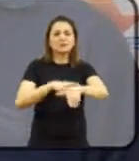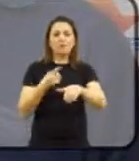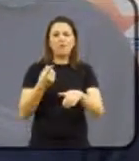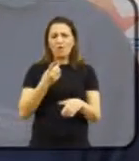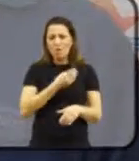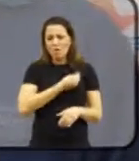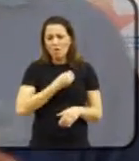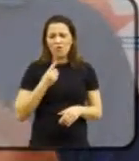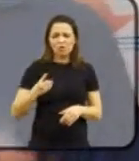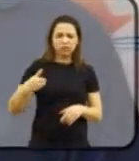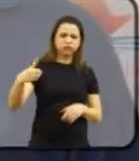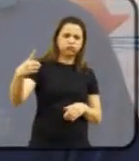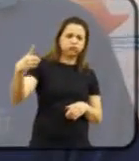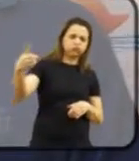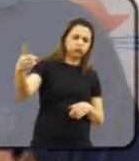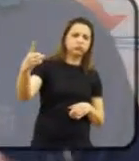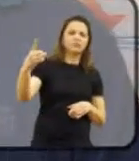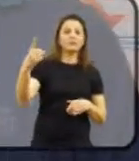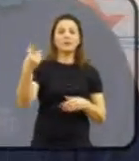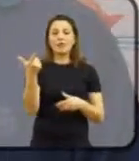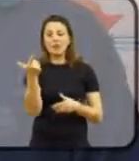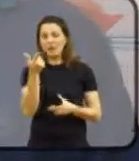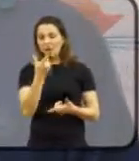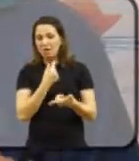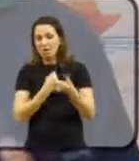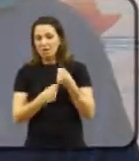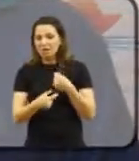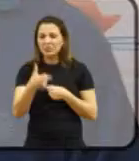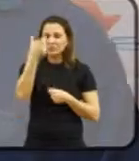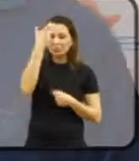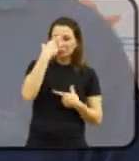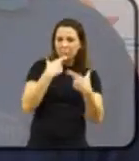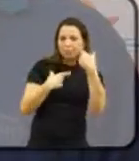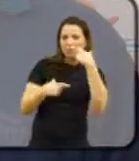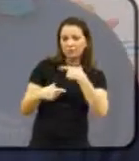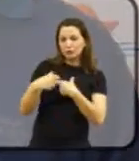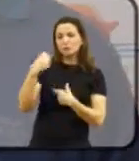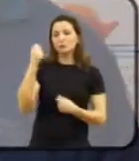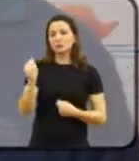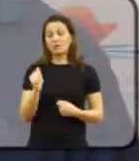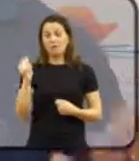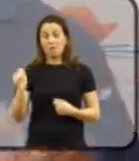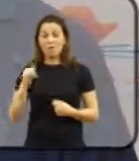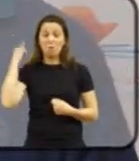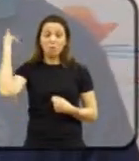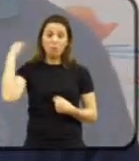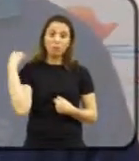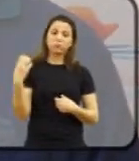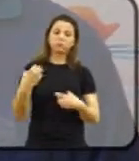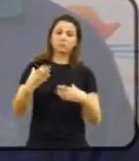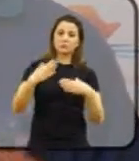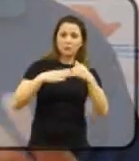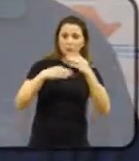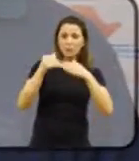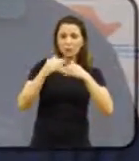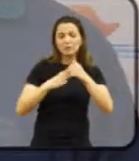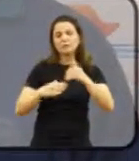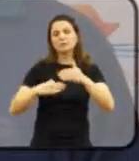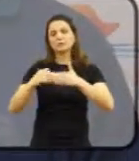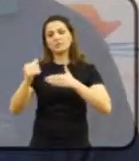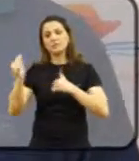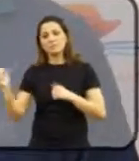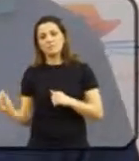renda per capita do município de Araraquara, ela se deve à qualificação da mão de obra. E isso, com as novas indústrias vindo para cá, é